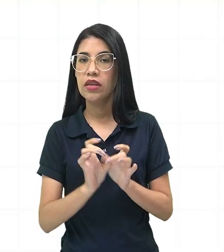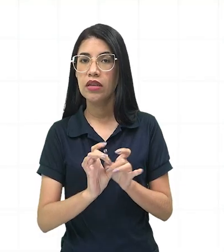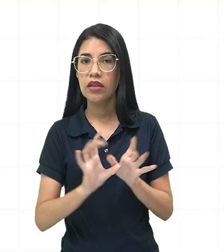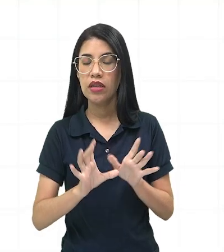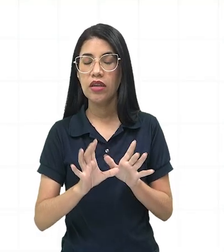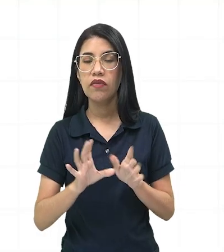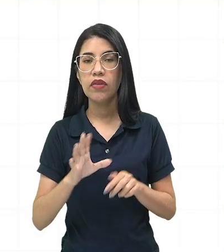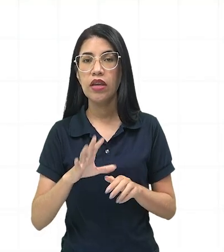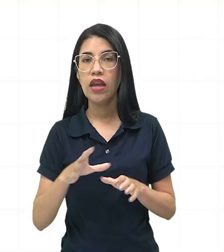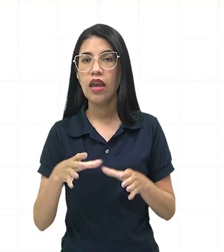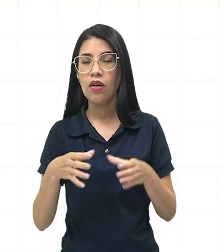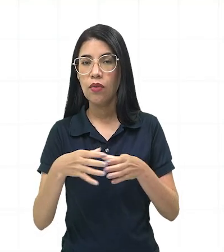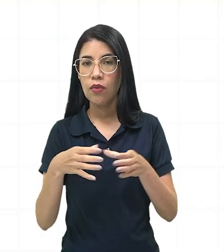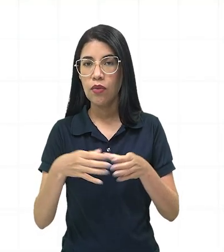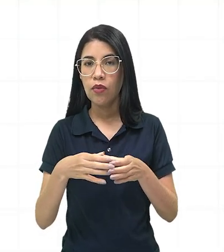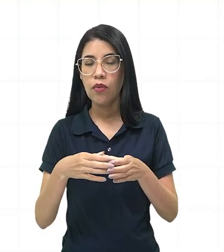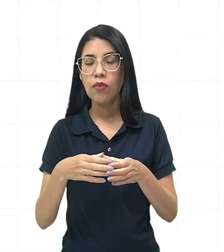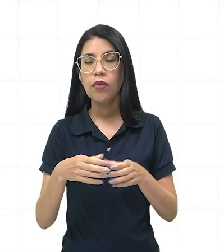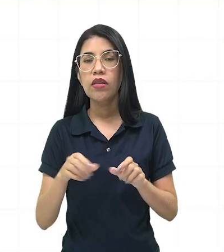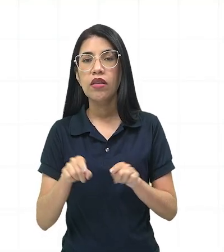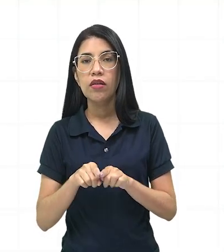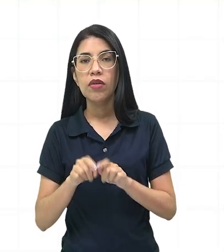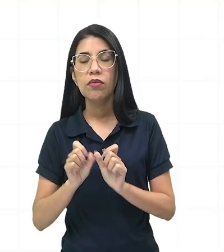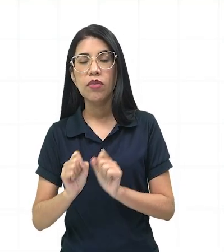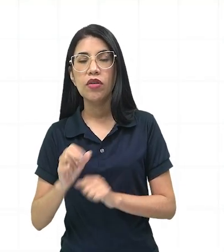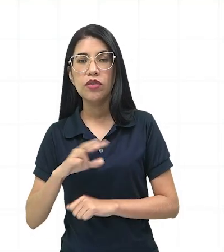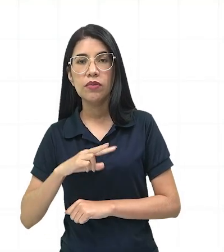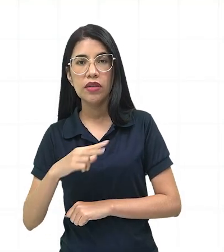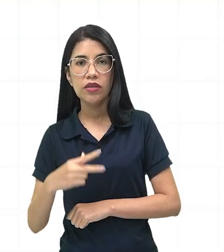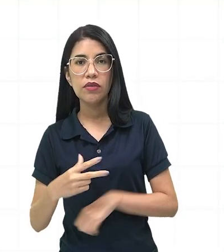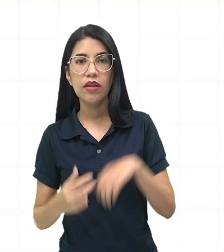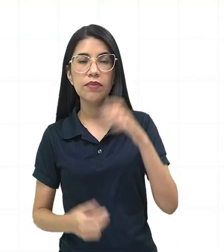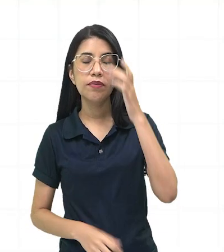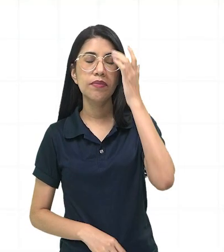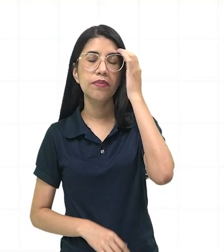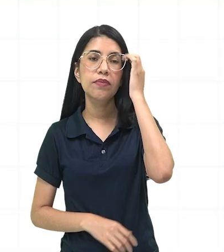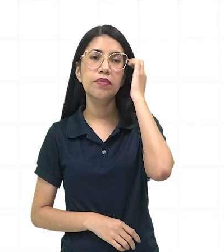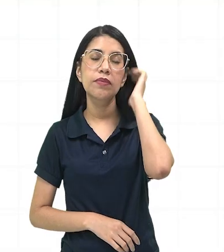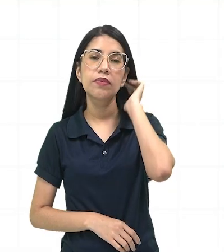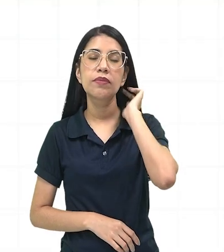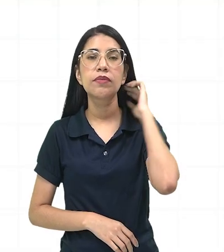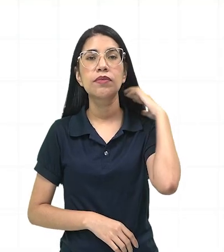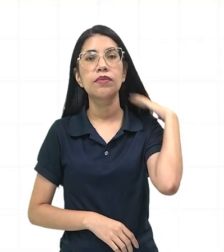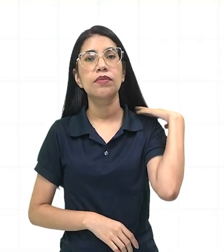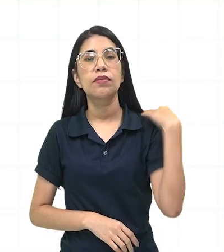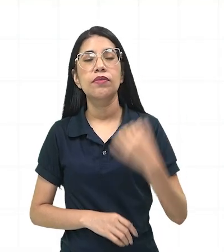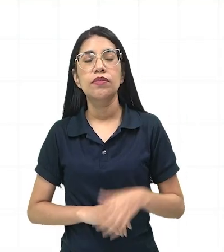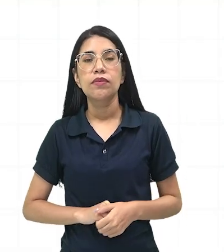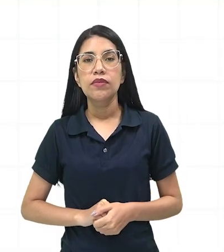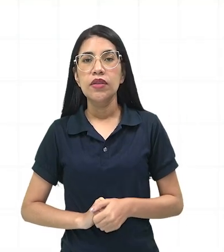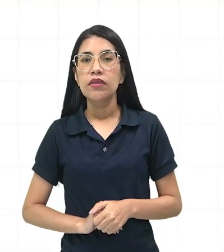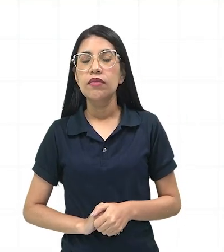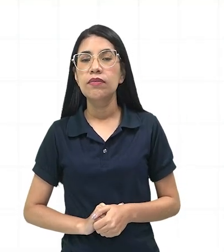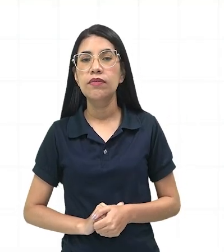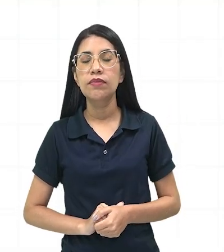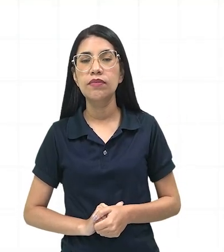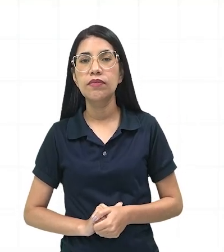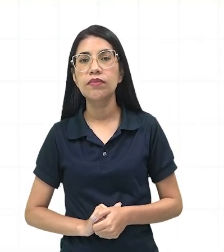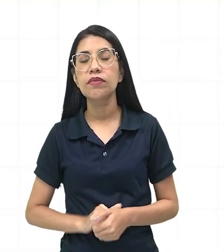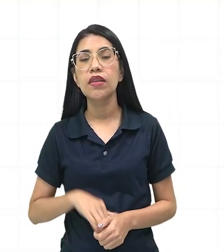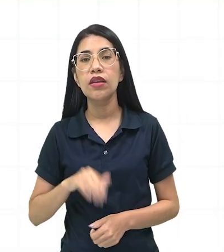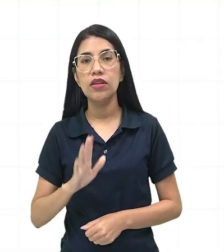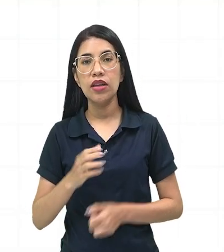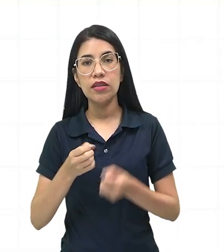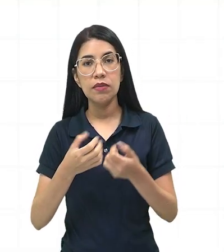pública, quanto também na esfera privada, que já falamos até sobre isso em aulas passadas. E